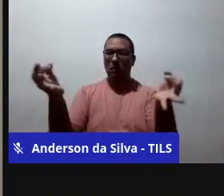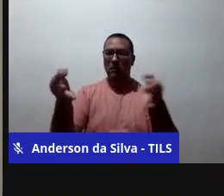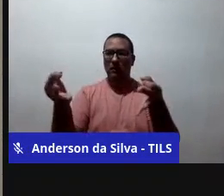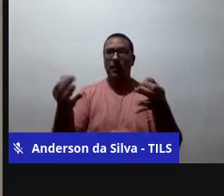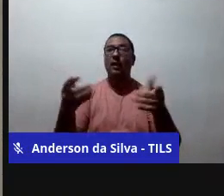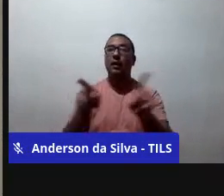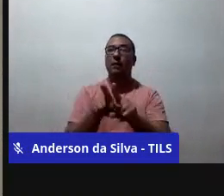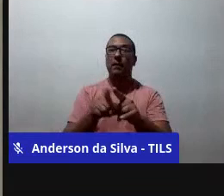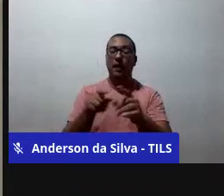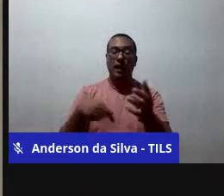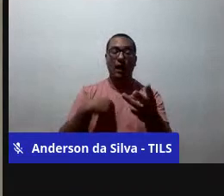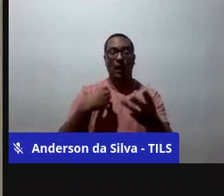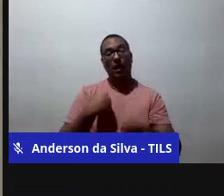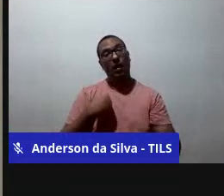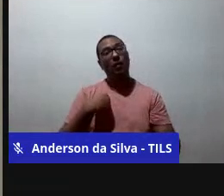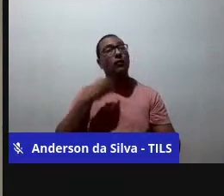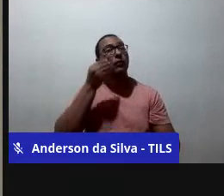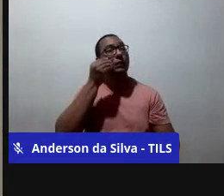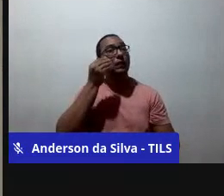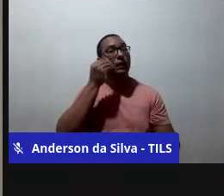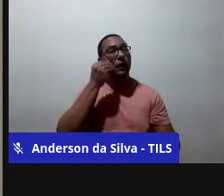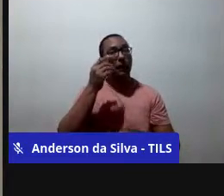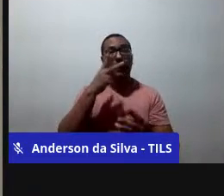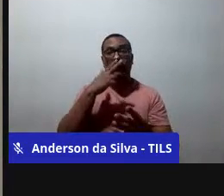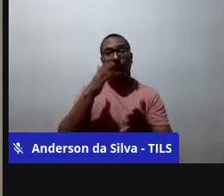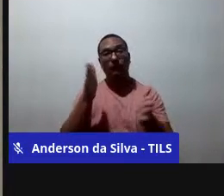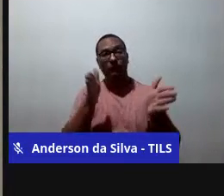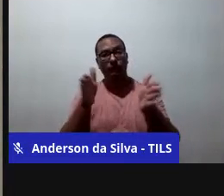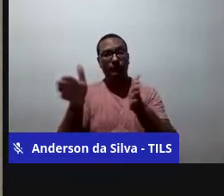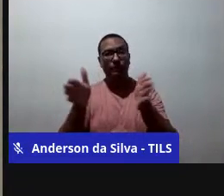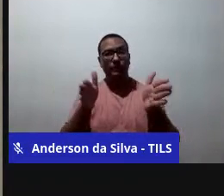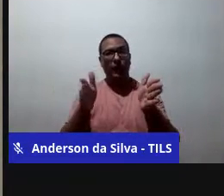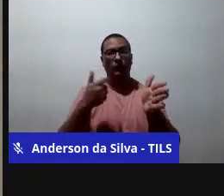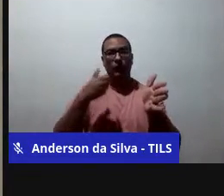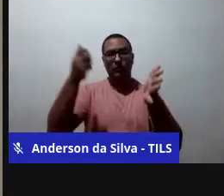tentar ficar no intermédio dos dois. O Marcelo